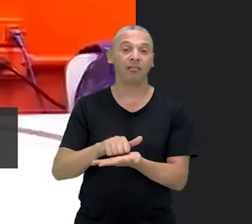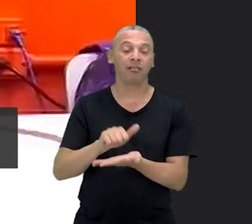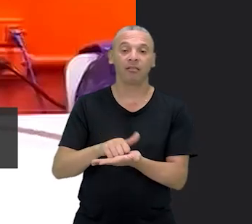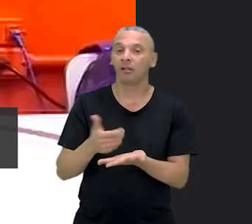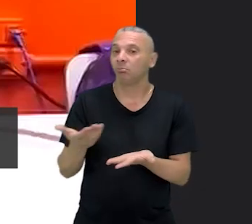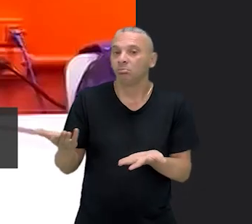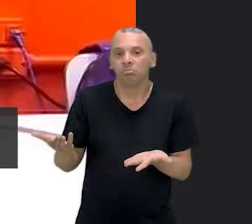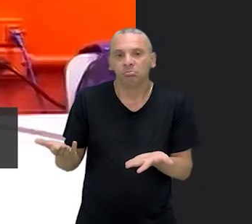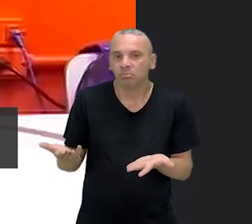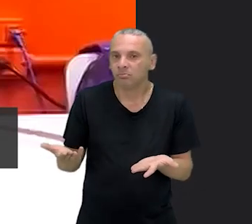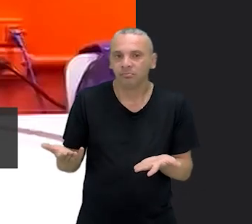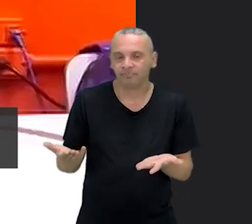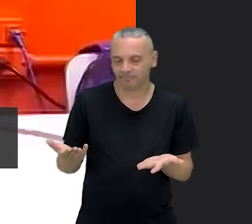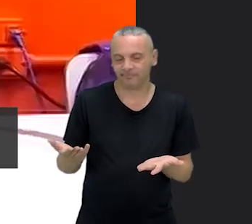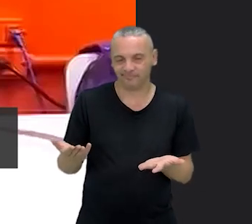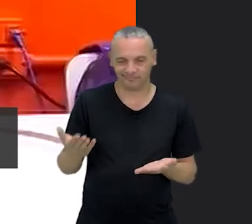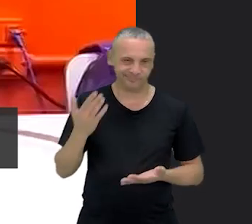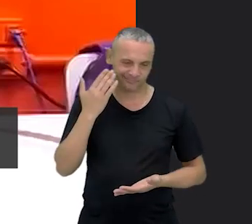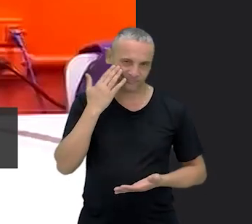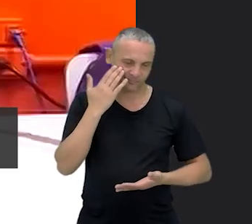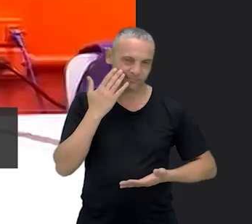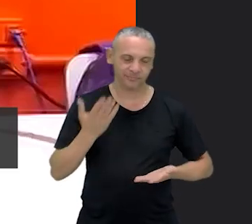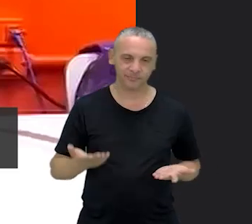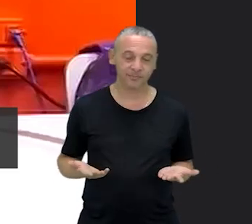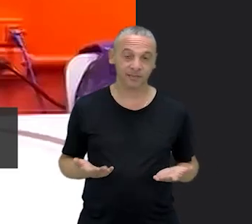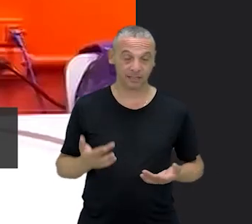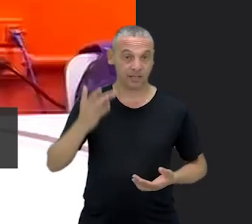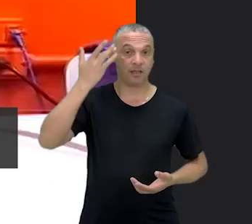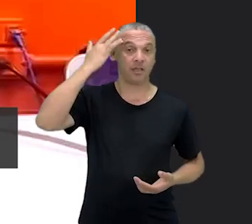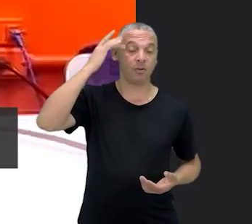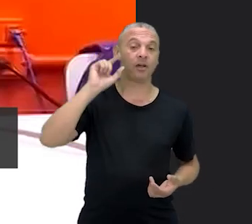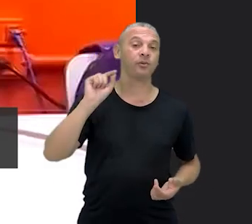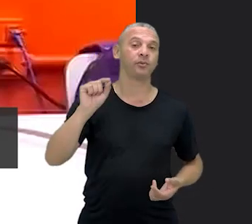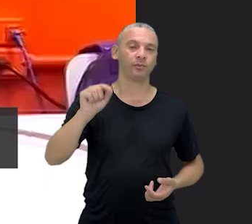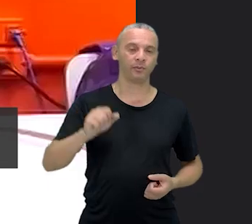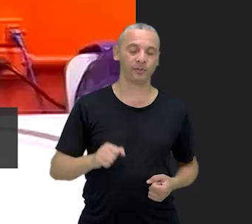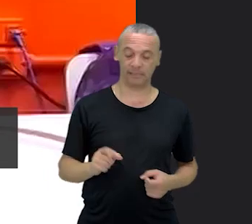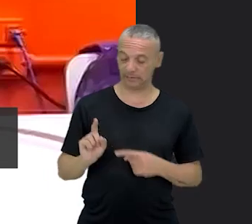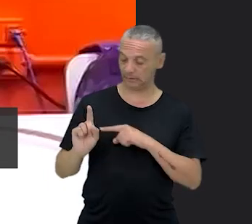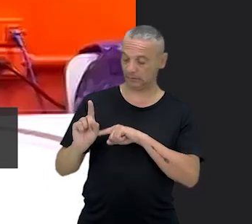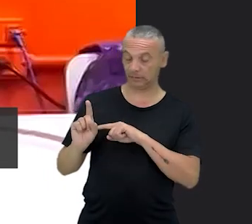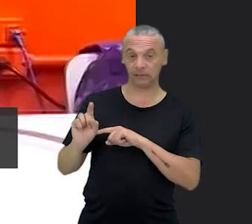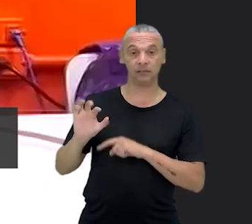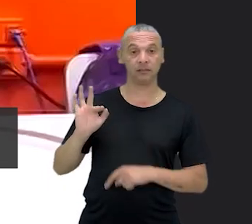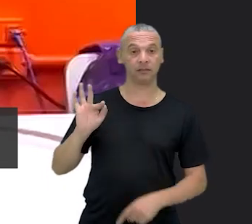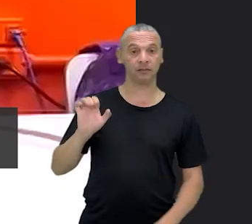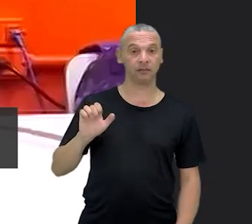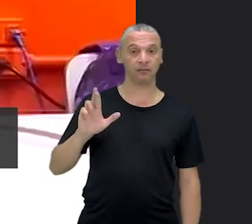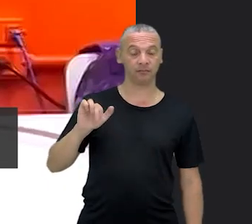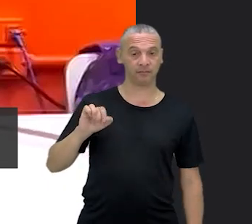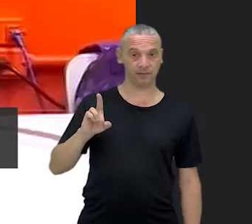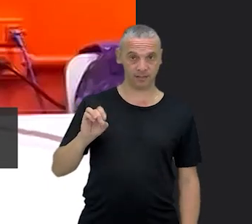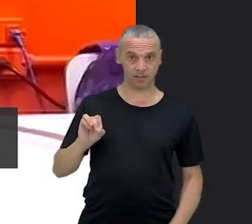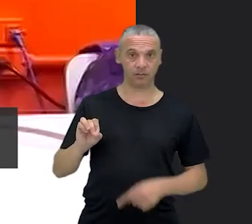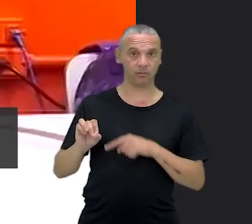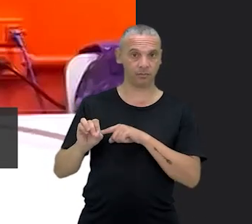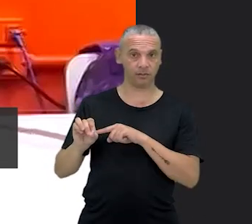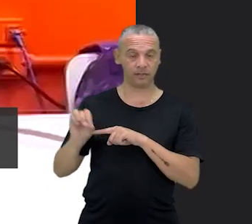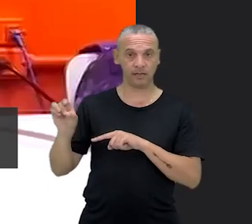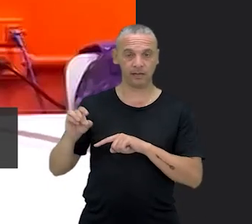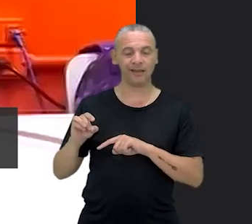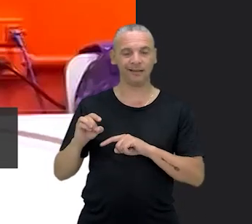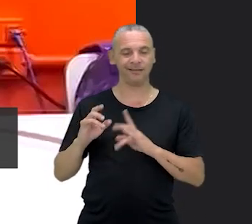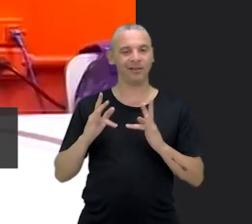bancar, né? Para se bancar, vamos dizer assim. Eu creio que ele, por um momento, né? Tanto que ele ficou noivo